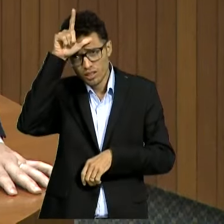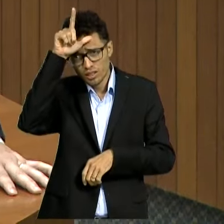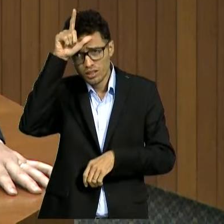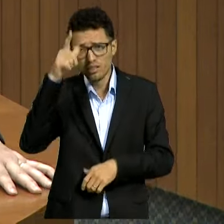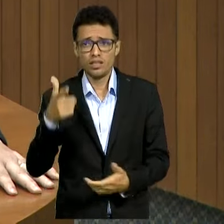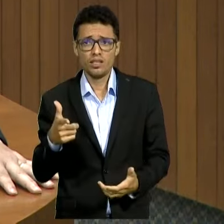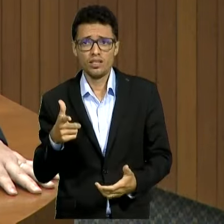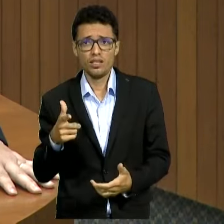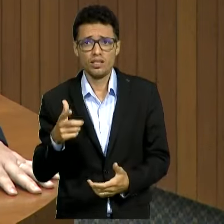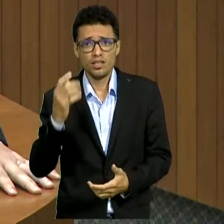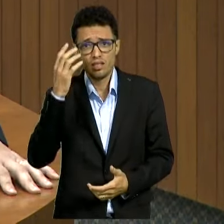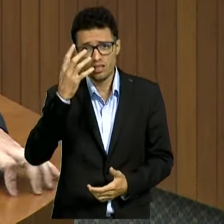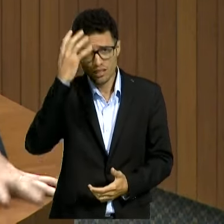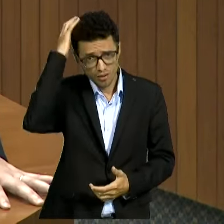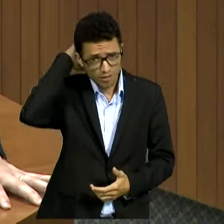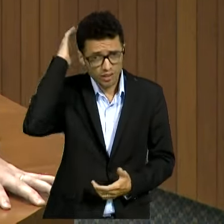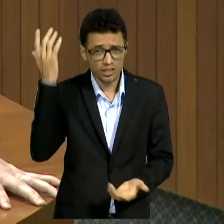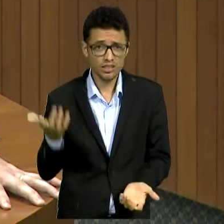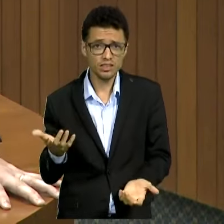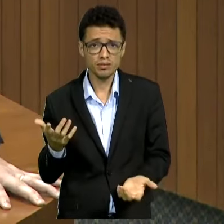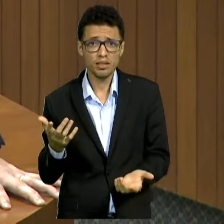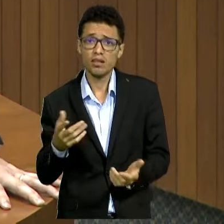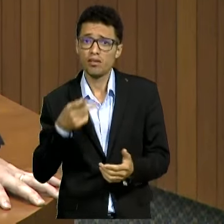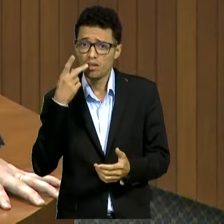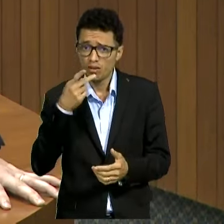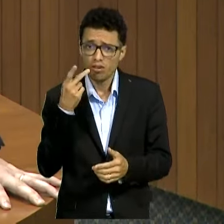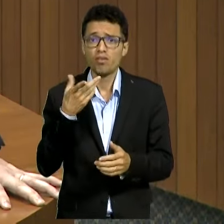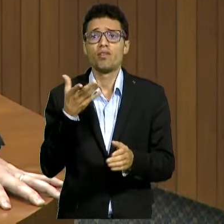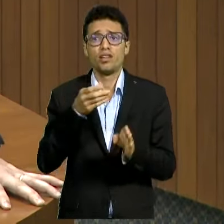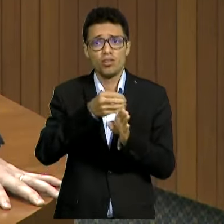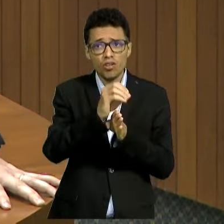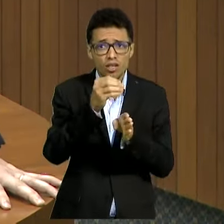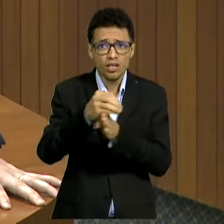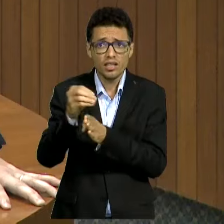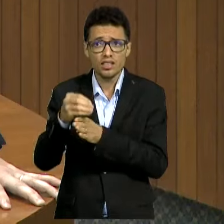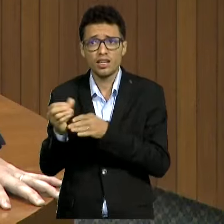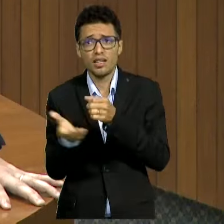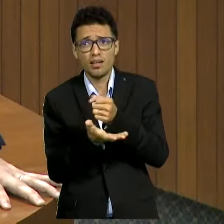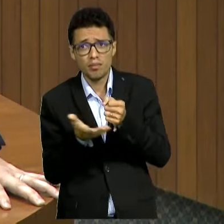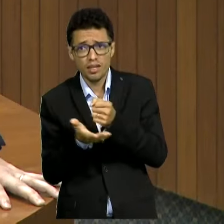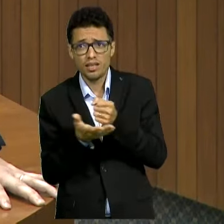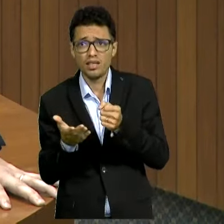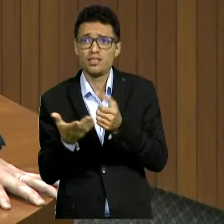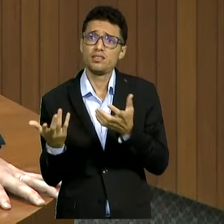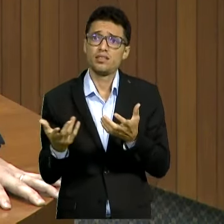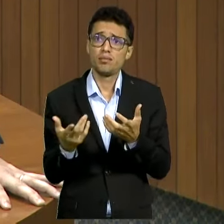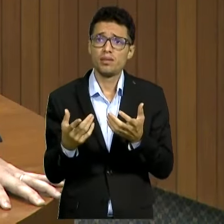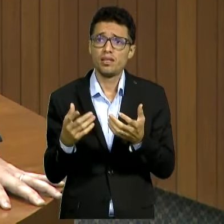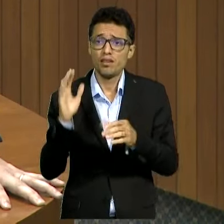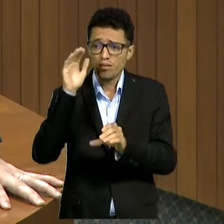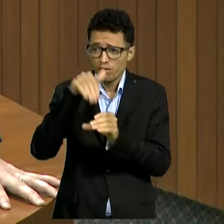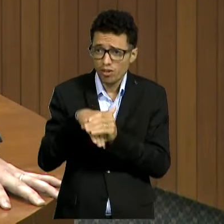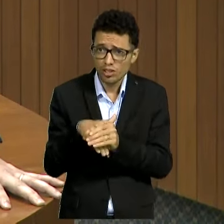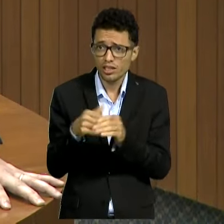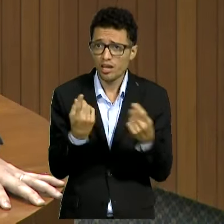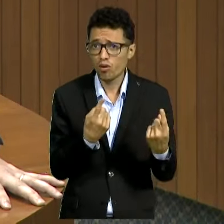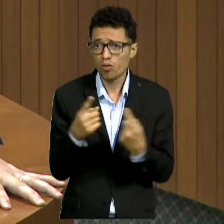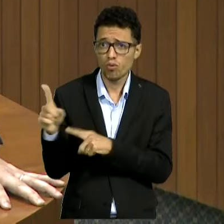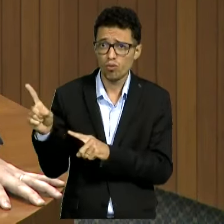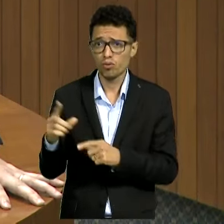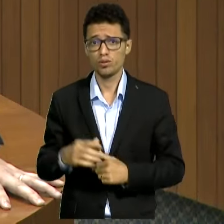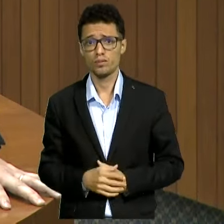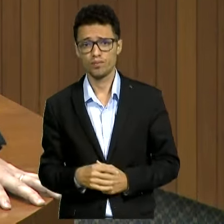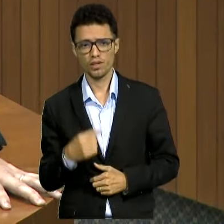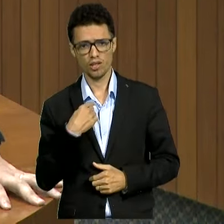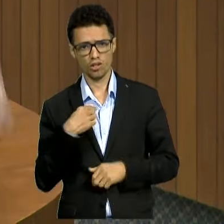Neto Evangelista, disse que orientará a base do governo a votar de forma contrária ao meu requerimento. Conversei com o líder do meu